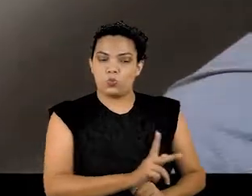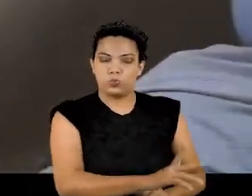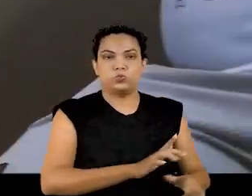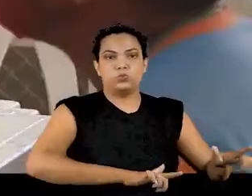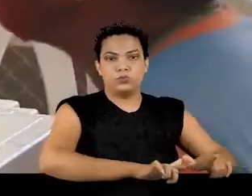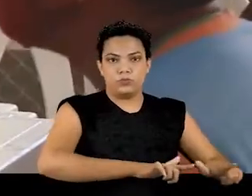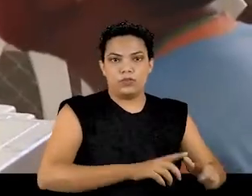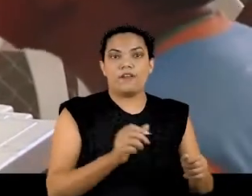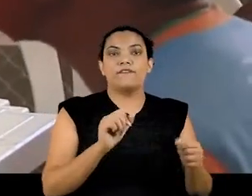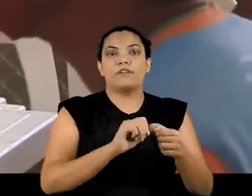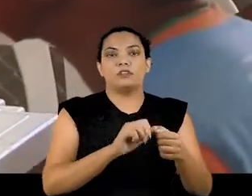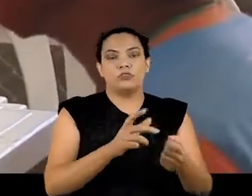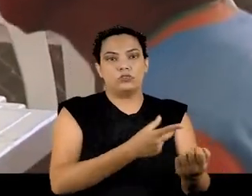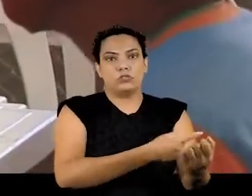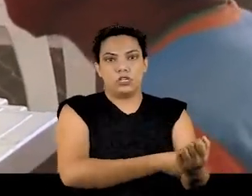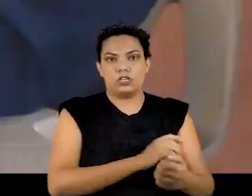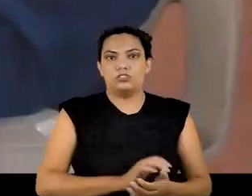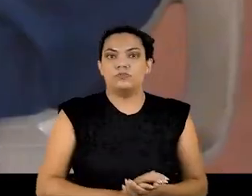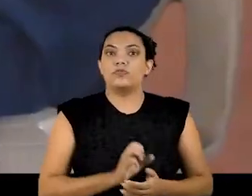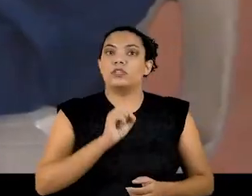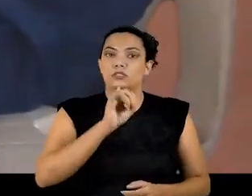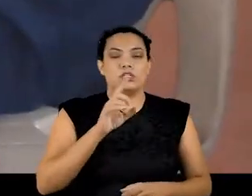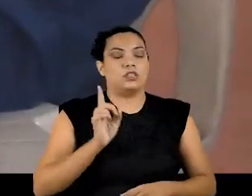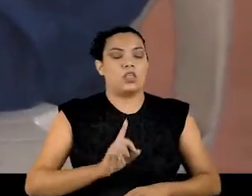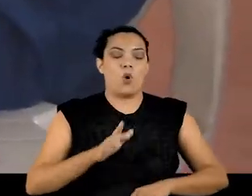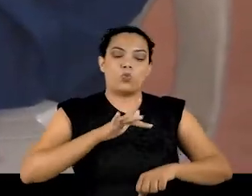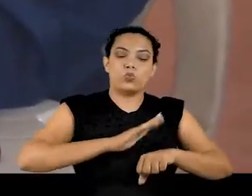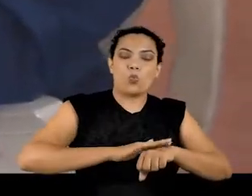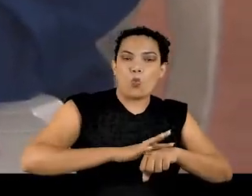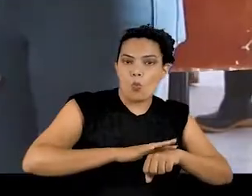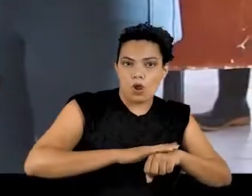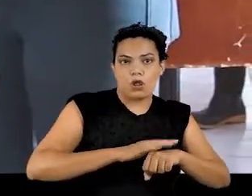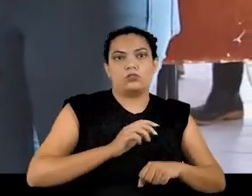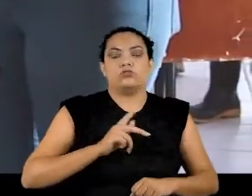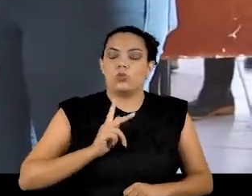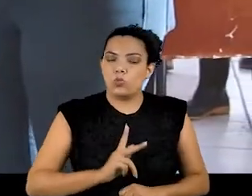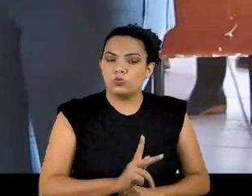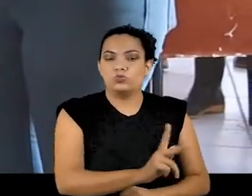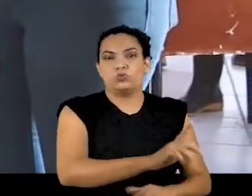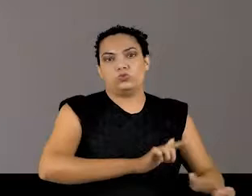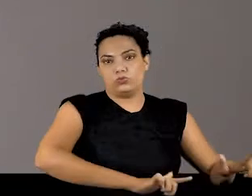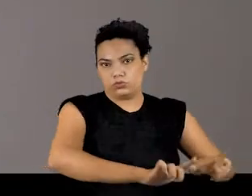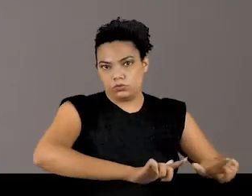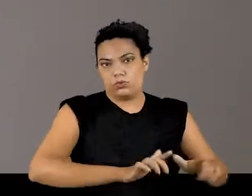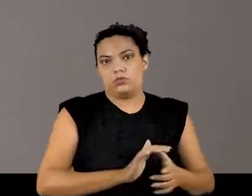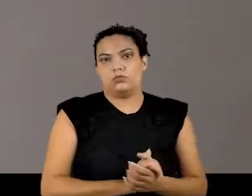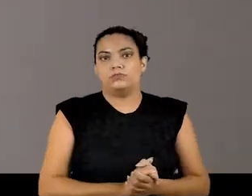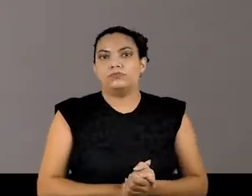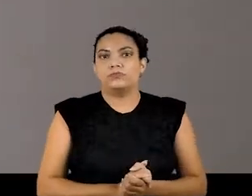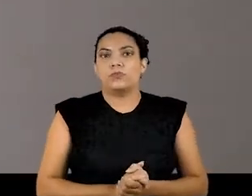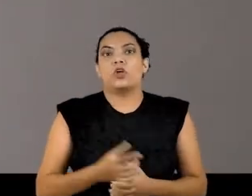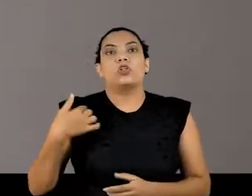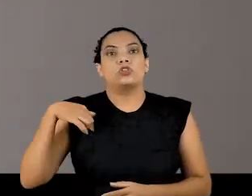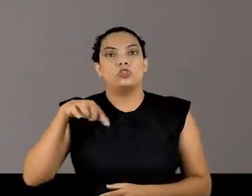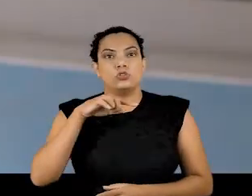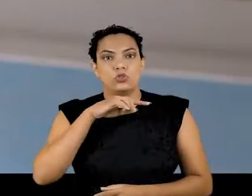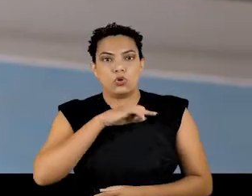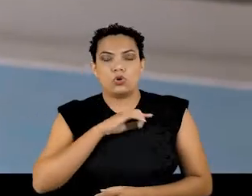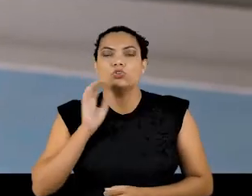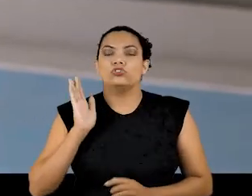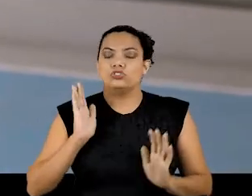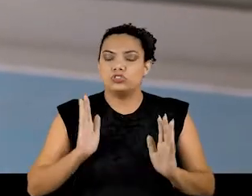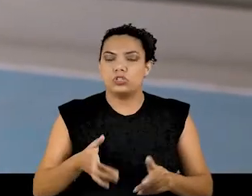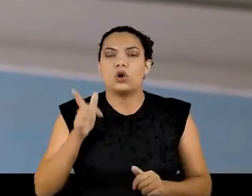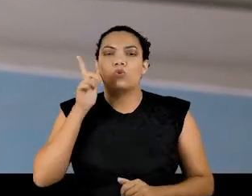a trabalhar estão realizando o teste para que, se não estiverem com a doença, eles possam continuar trabalhando.